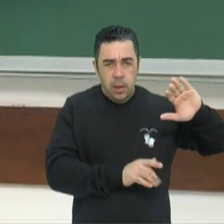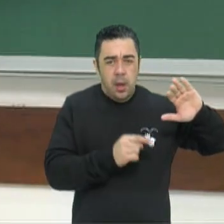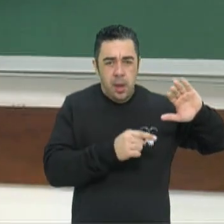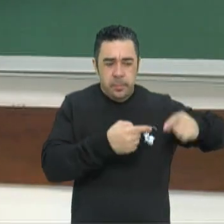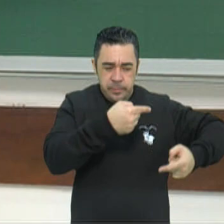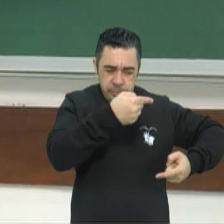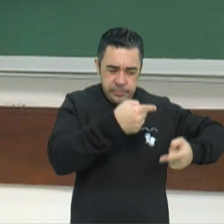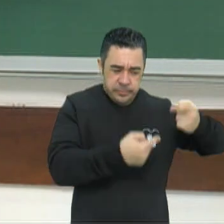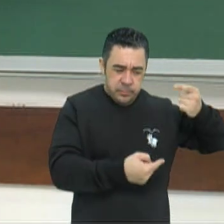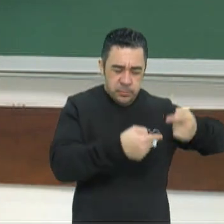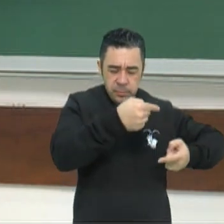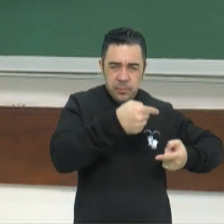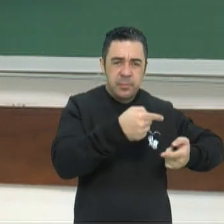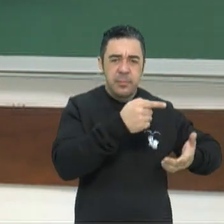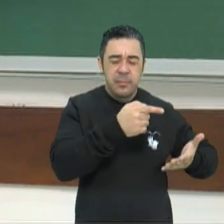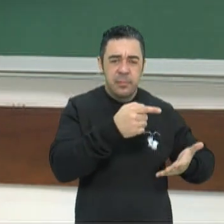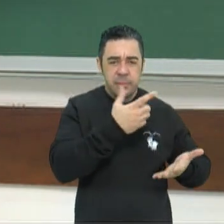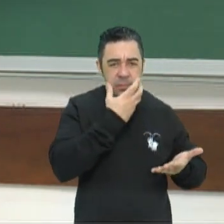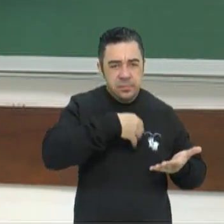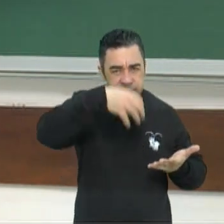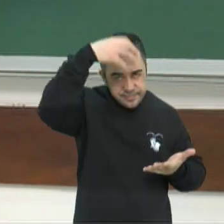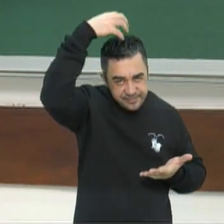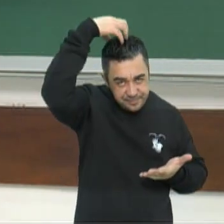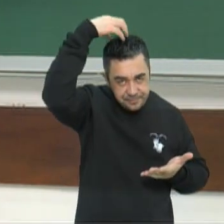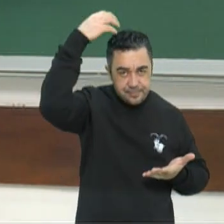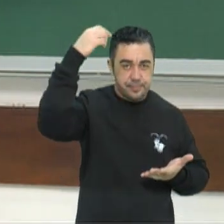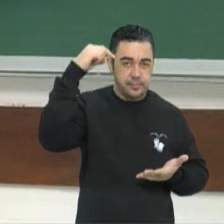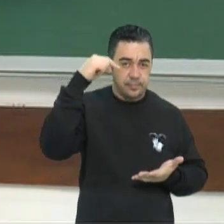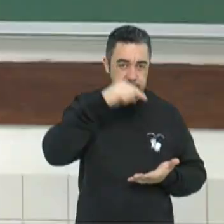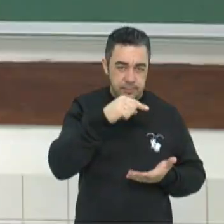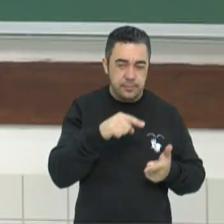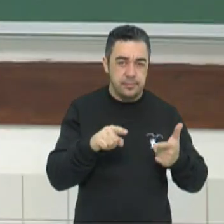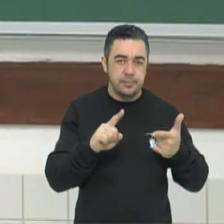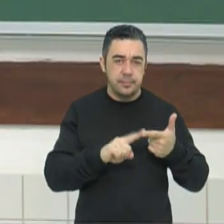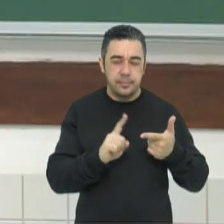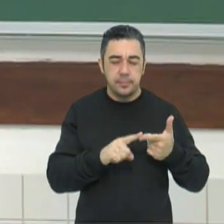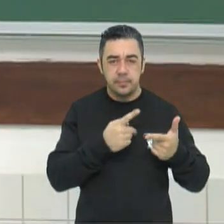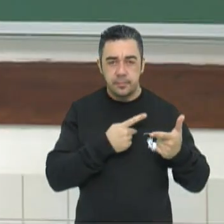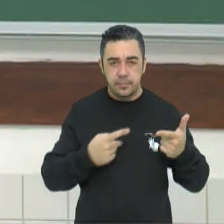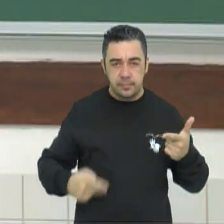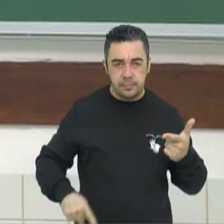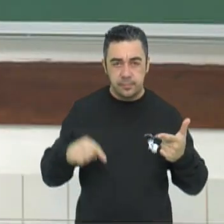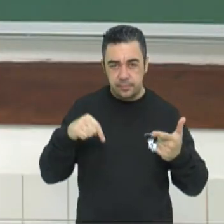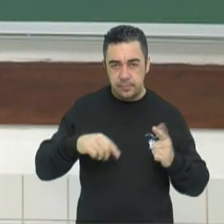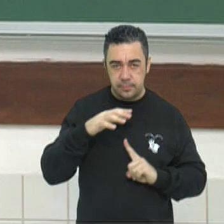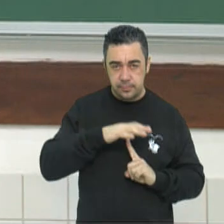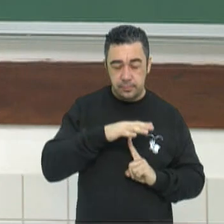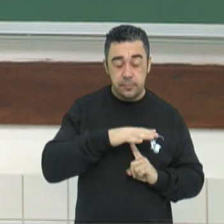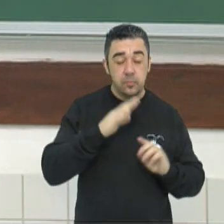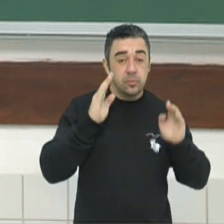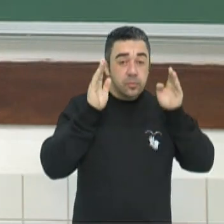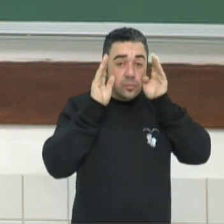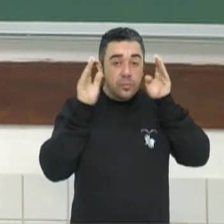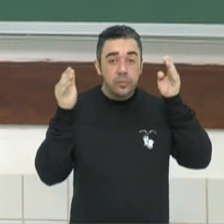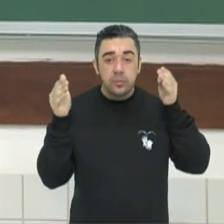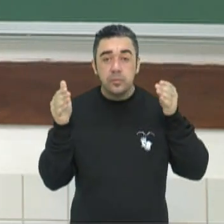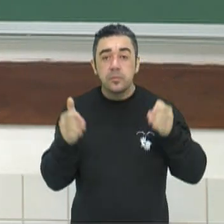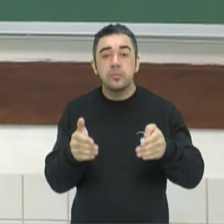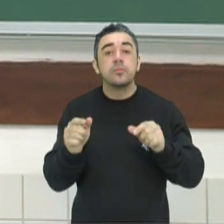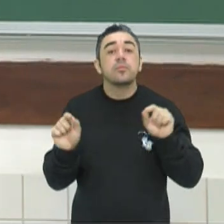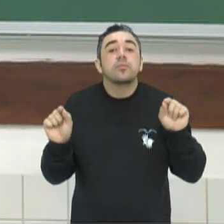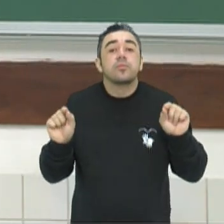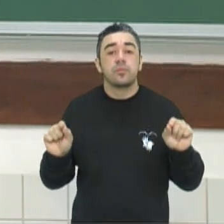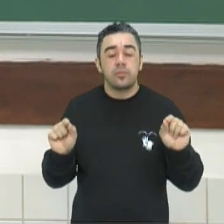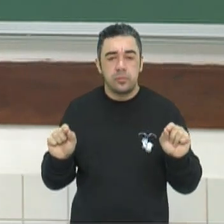política imperial, do governo imperial brasileiro, do presidente da província do Paraná, e nós vamos focar no quê? Nós vamos